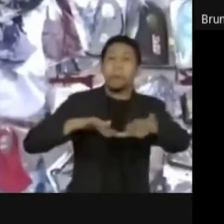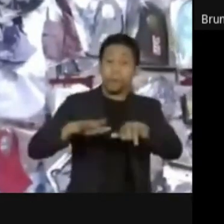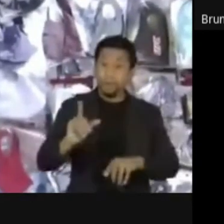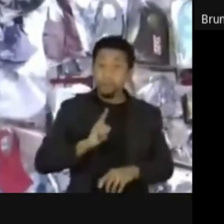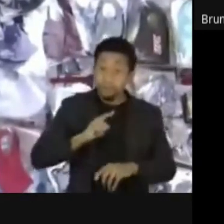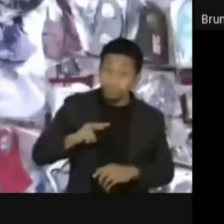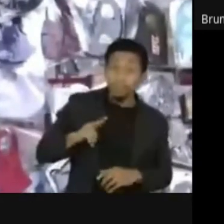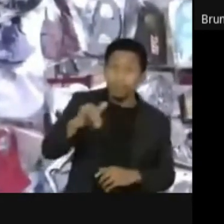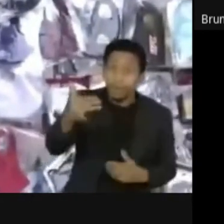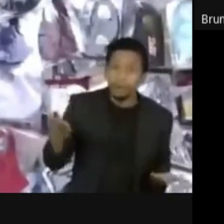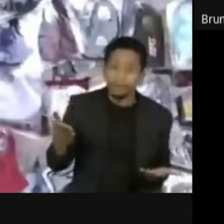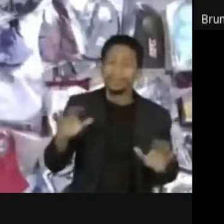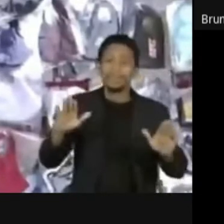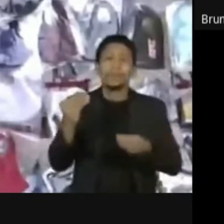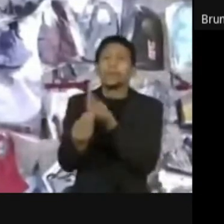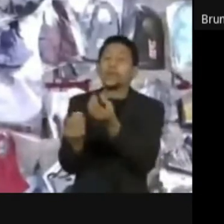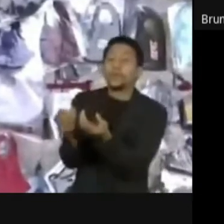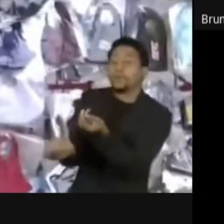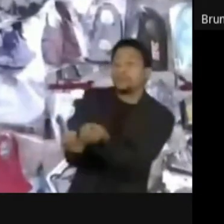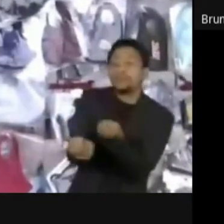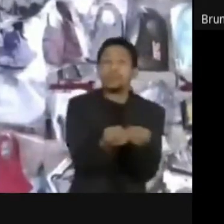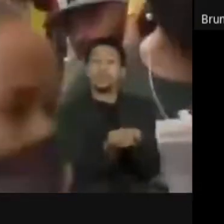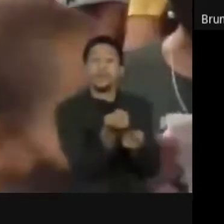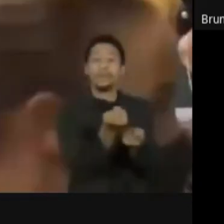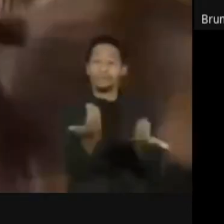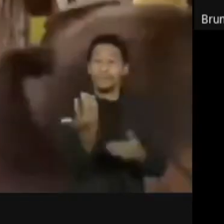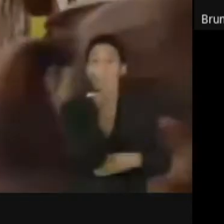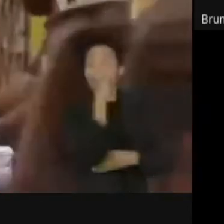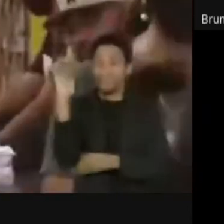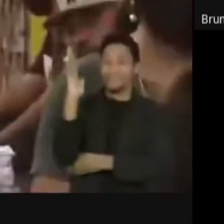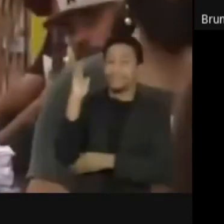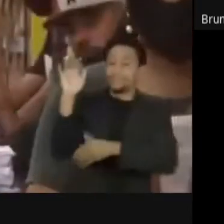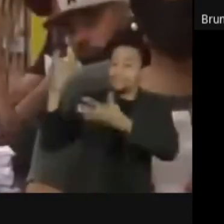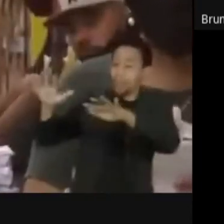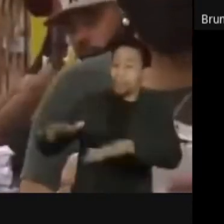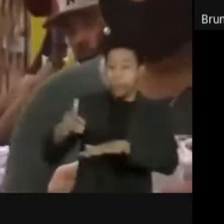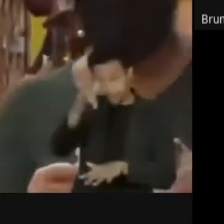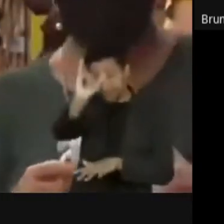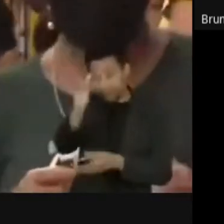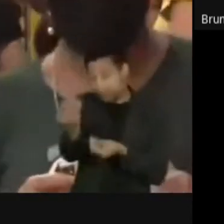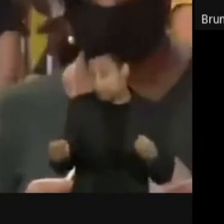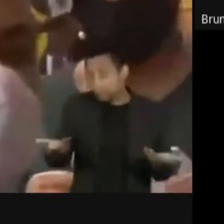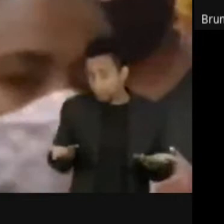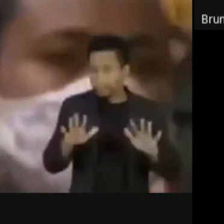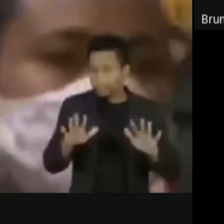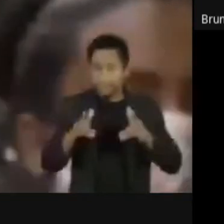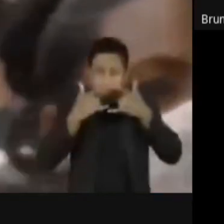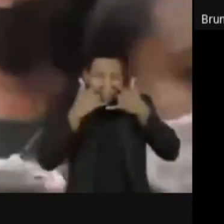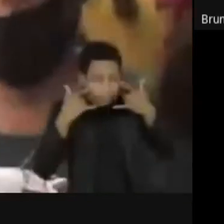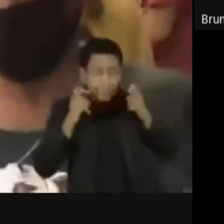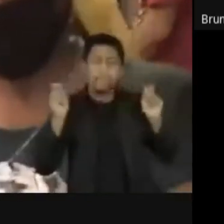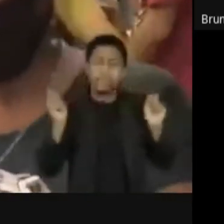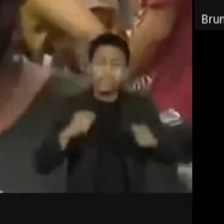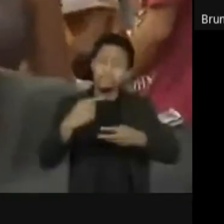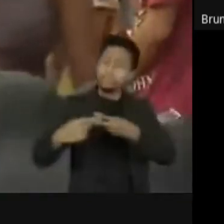soluções para esse problema ambiental gigante precisam ser pensadas desde já. Reciclar todo esse material pode, inclusive, ser uma boa